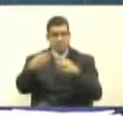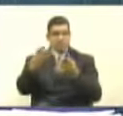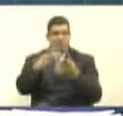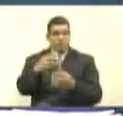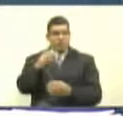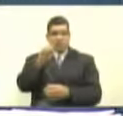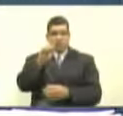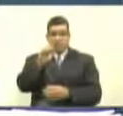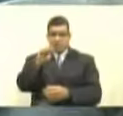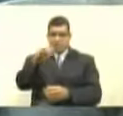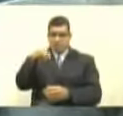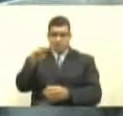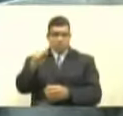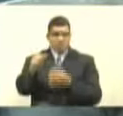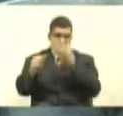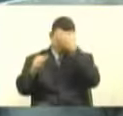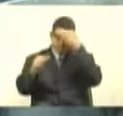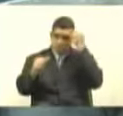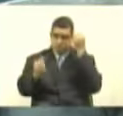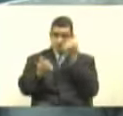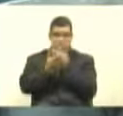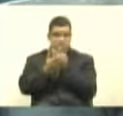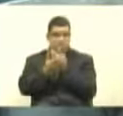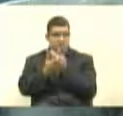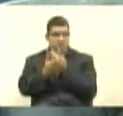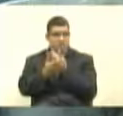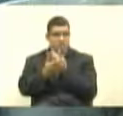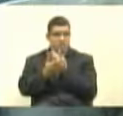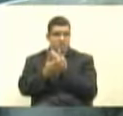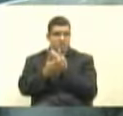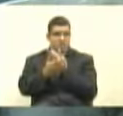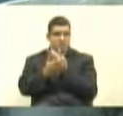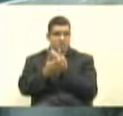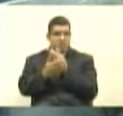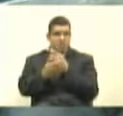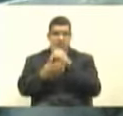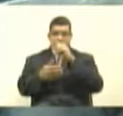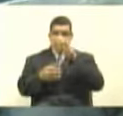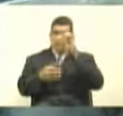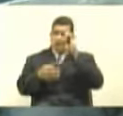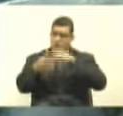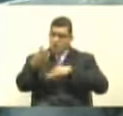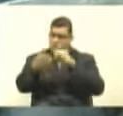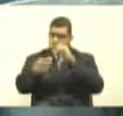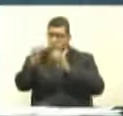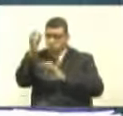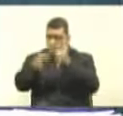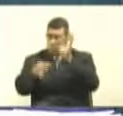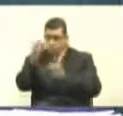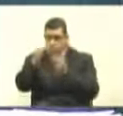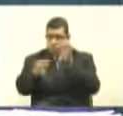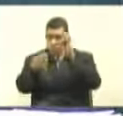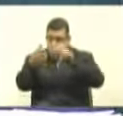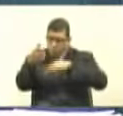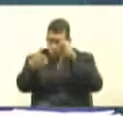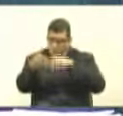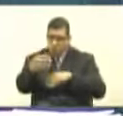Amazonprev esqueceu de pagar as custas, é um processo de 35 milhões de